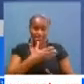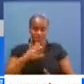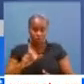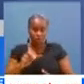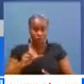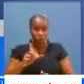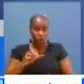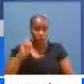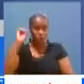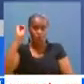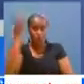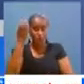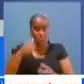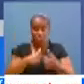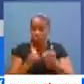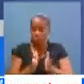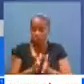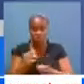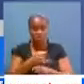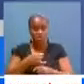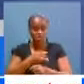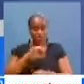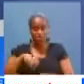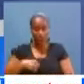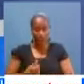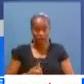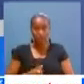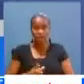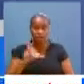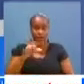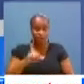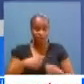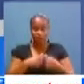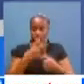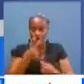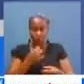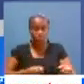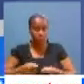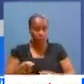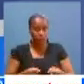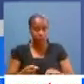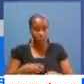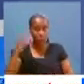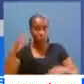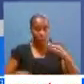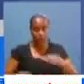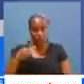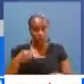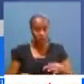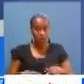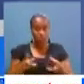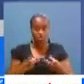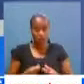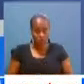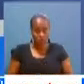18 ambulâncias para todas as ilhas de Cabo Verde e também 2 veículos para o Tribunal